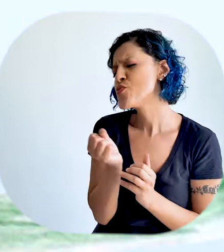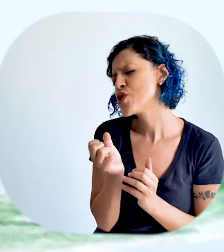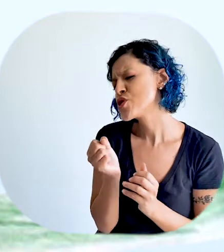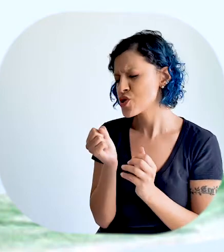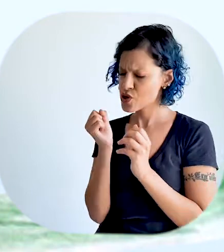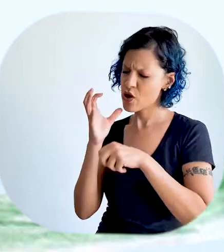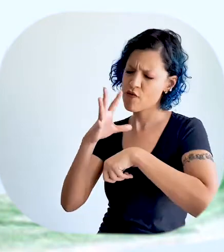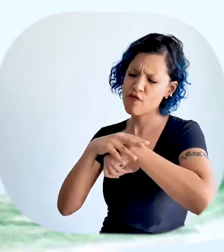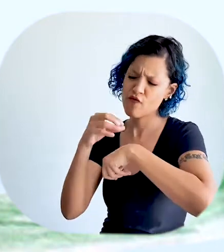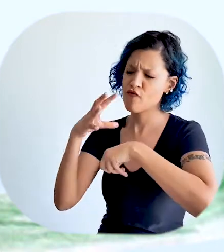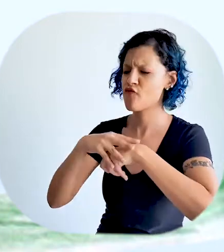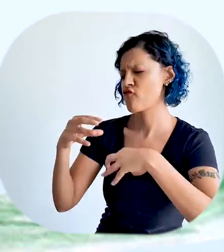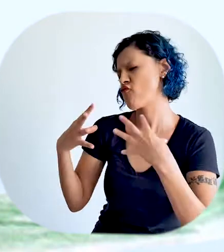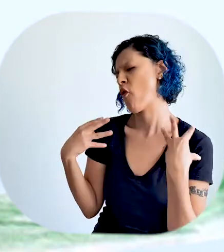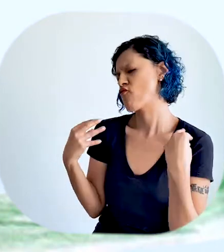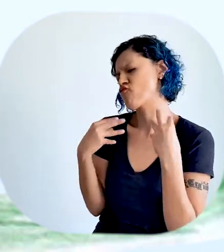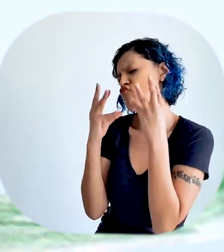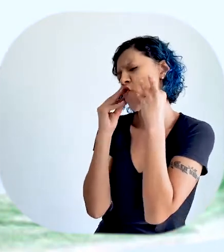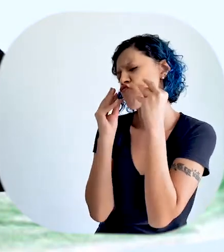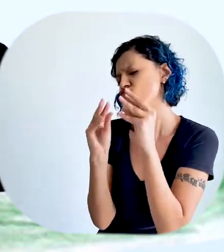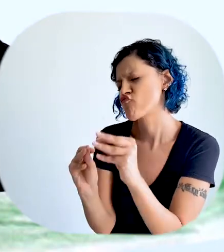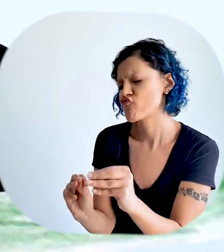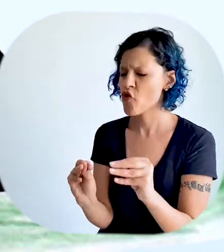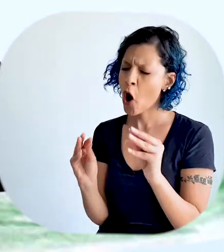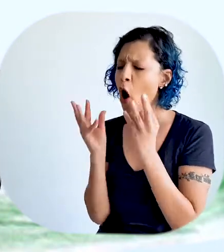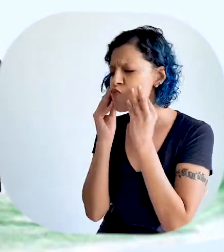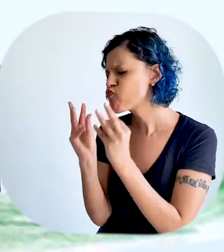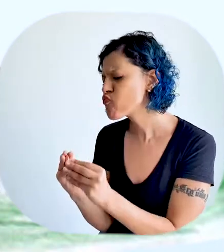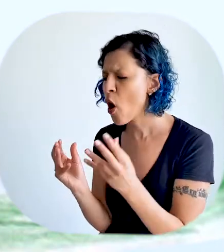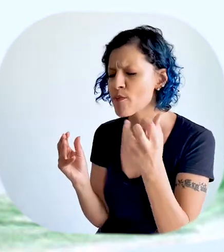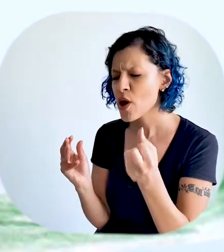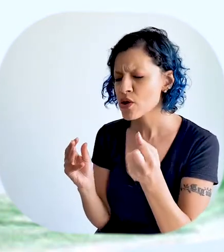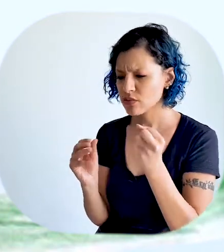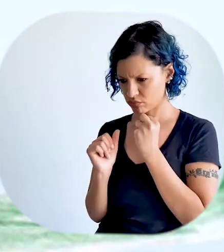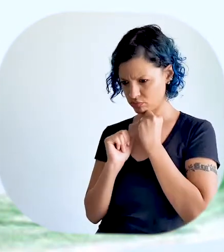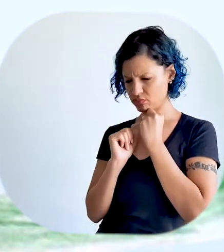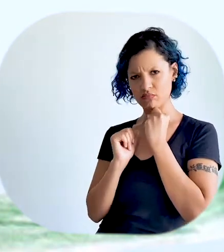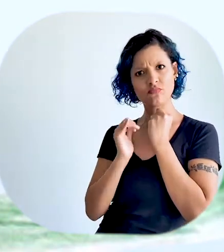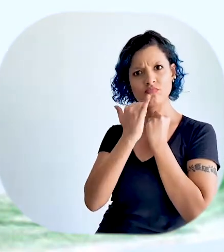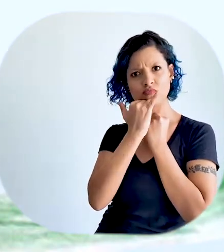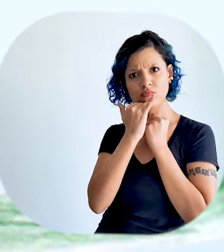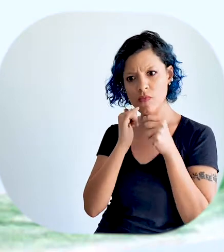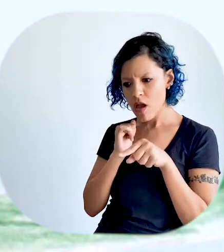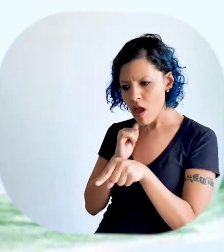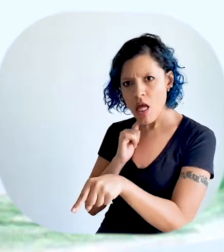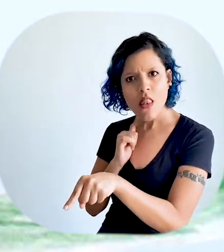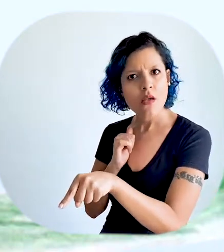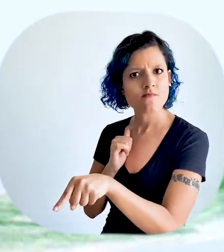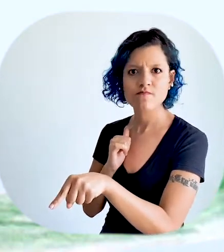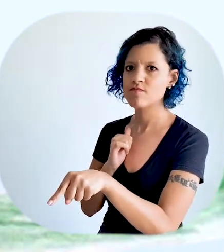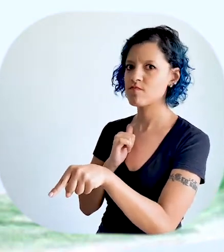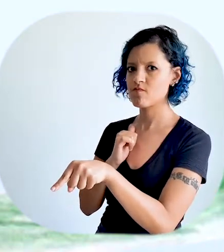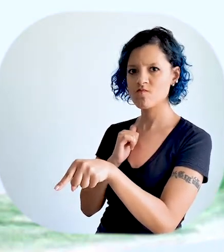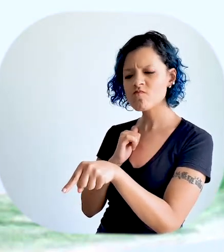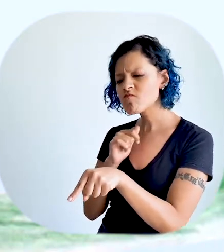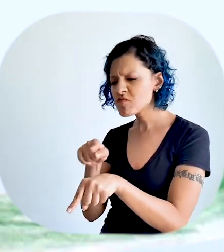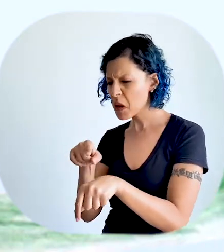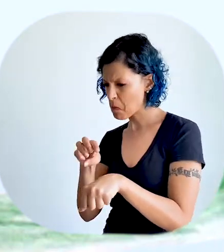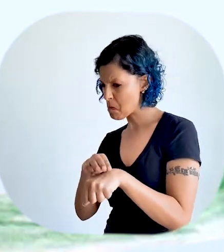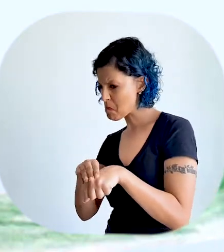fico emocionada. Ai, que fofinho, ai, que clarinho. Exceto aquele, que é